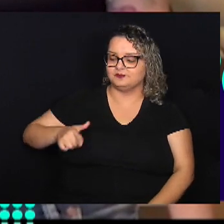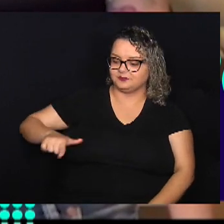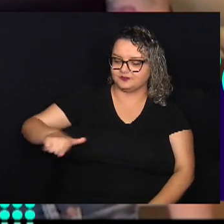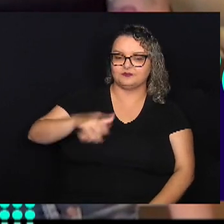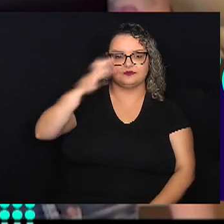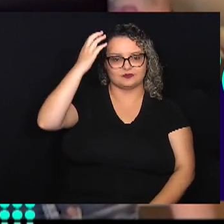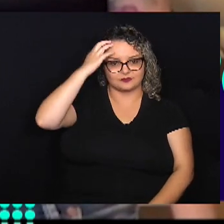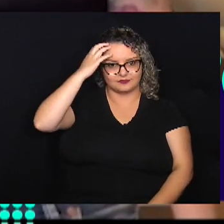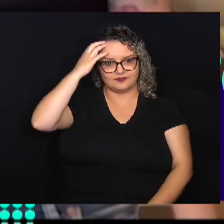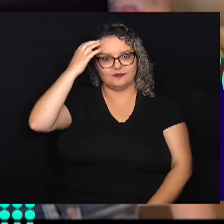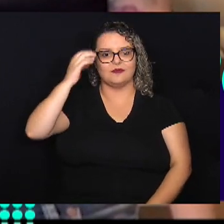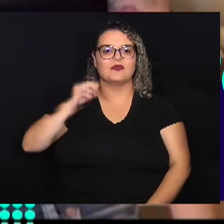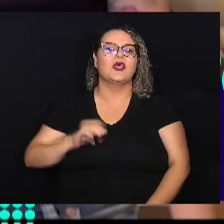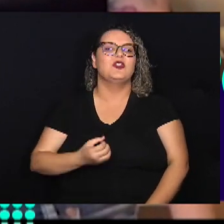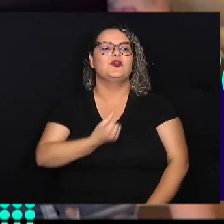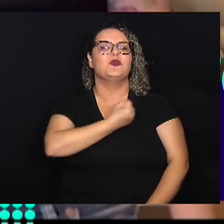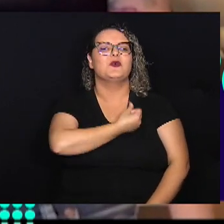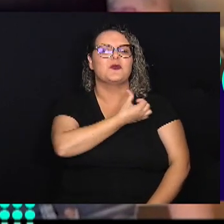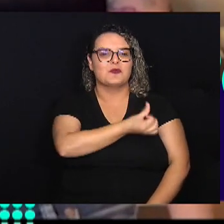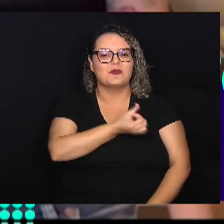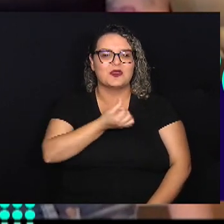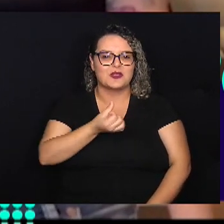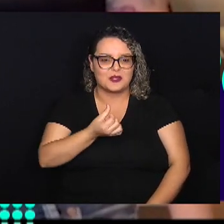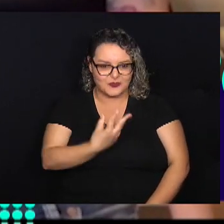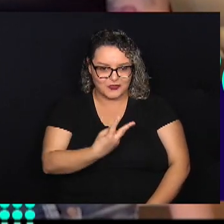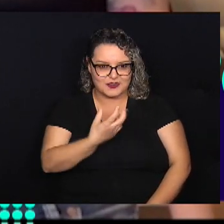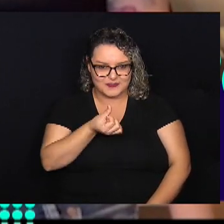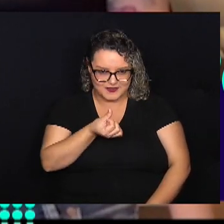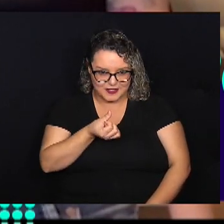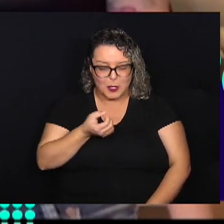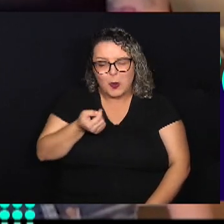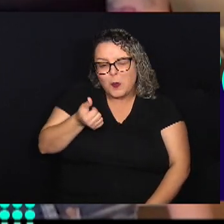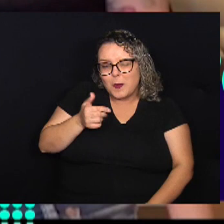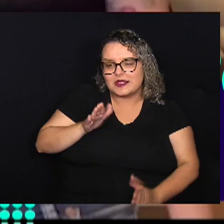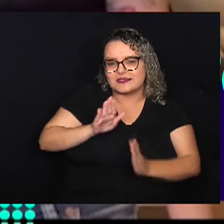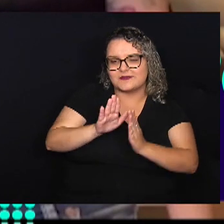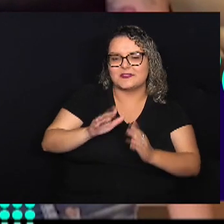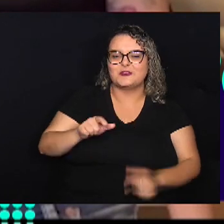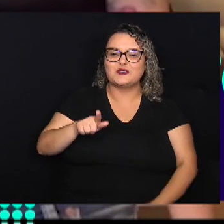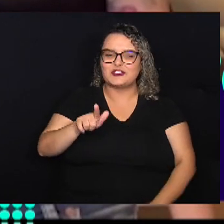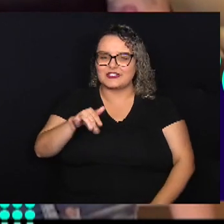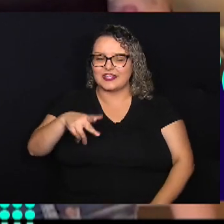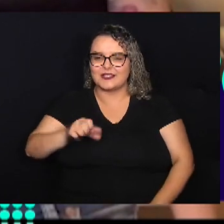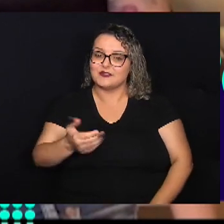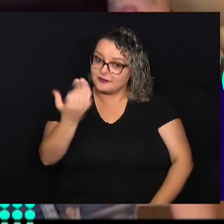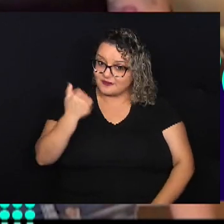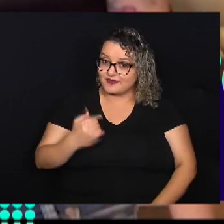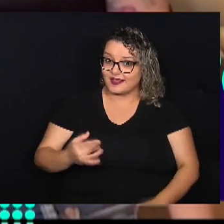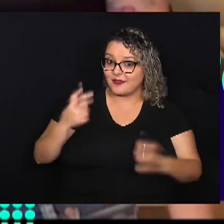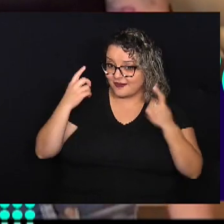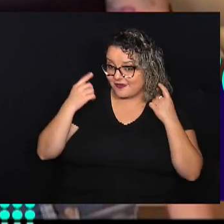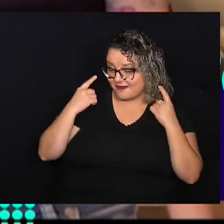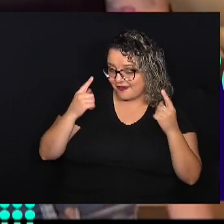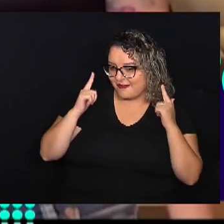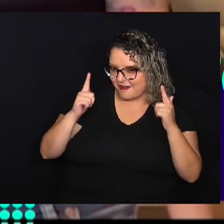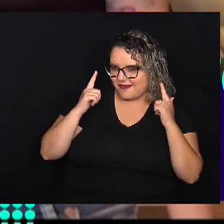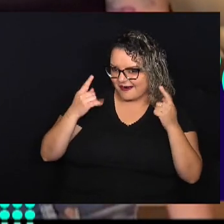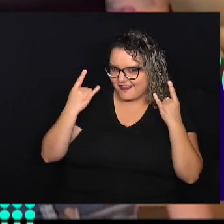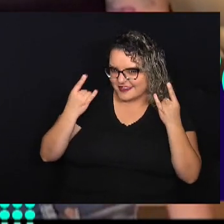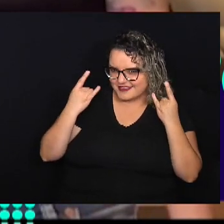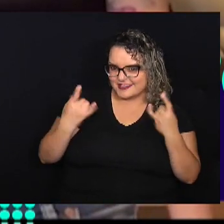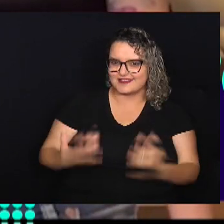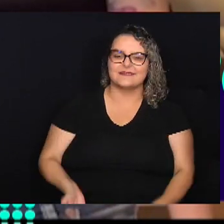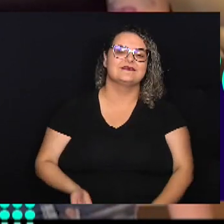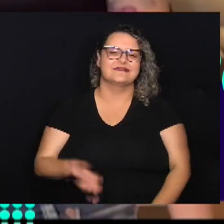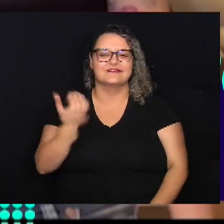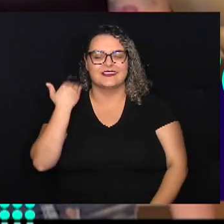Heitor Penteado, número 626, quase em frente ao ginásio. Venham curtir o nosso som. A banda começa a